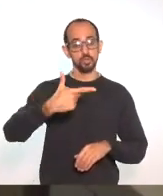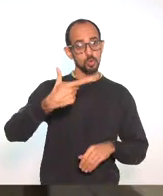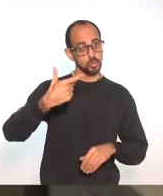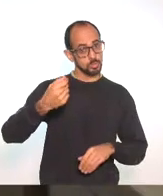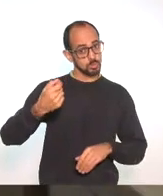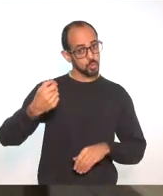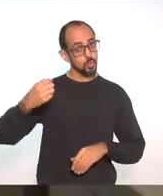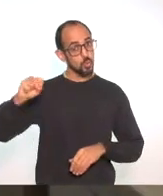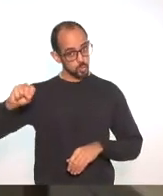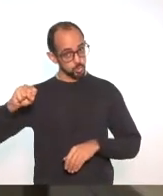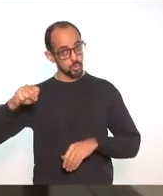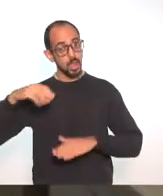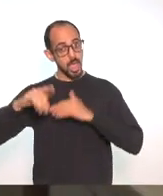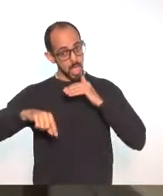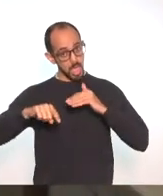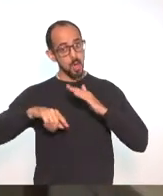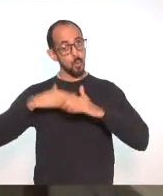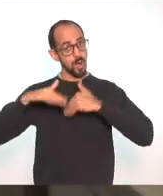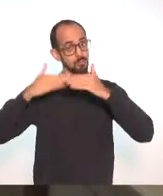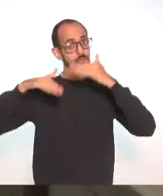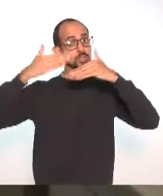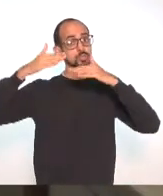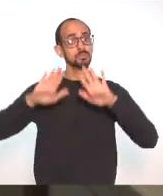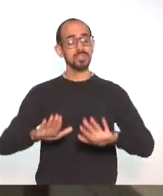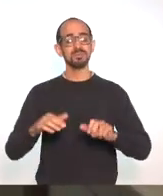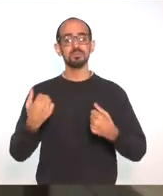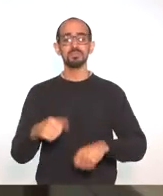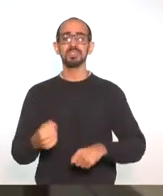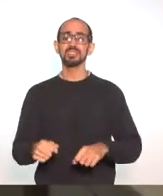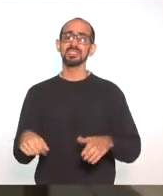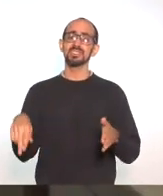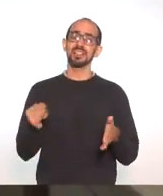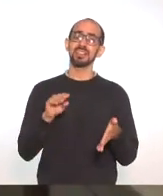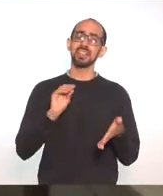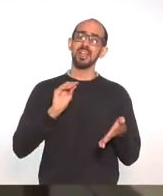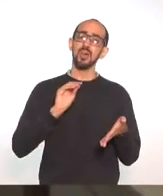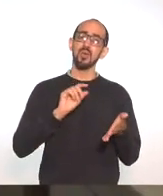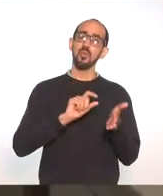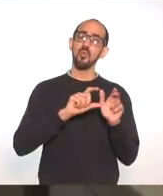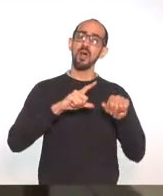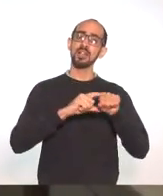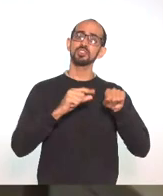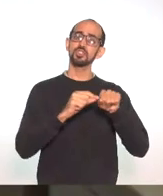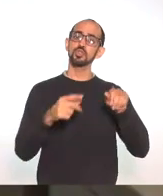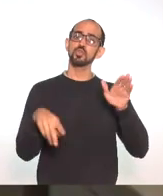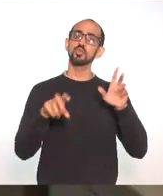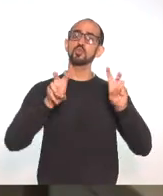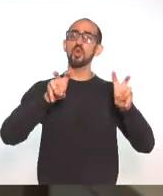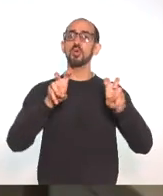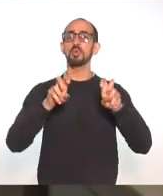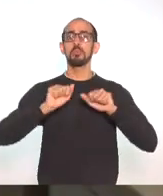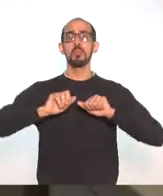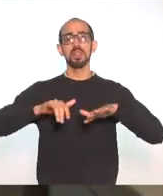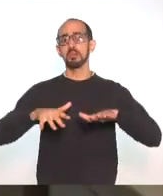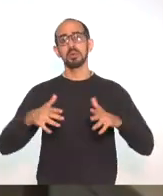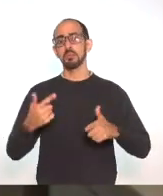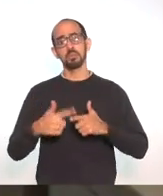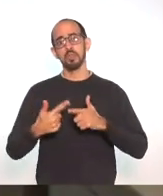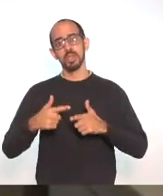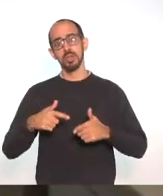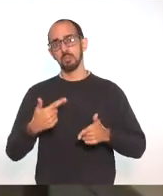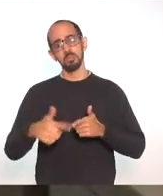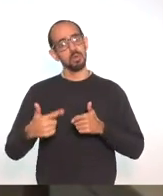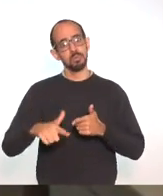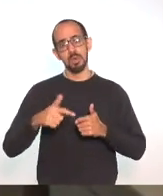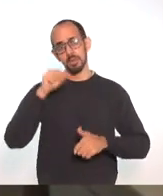por um avanço e tem que ter nela exceção para fazer mesmo é porque ele é o problema Brasil